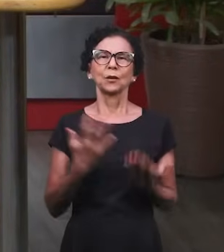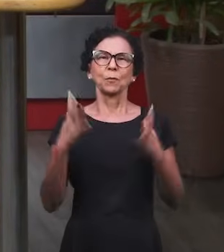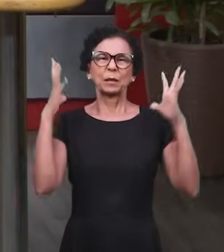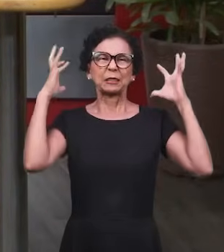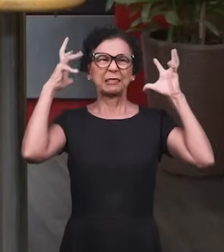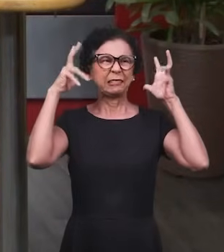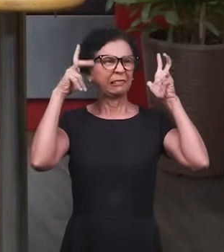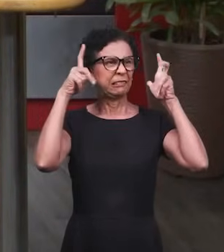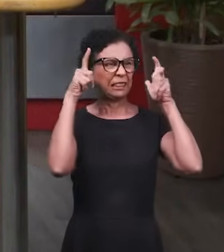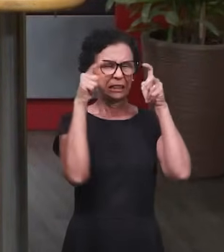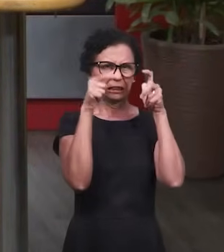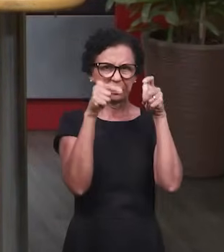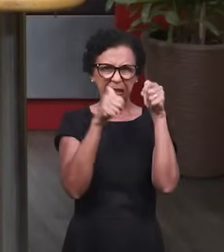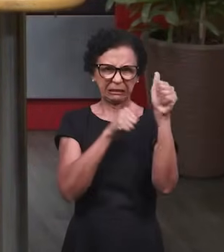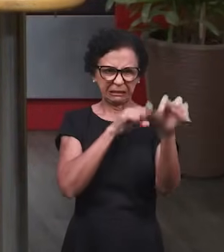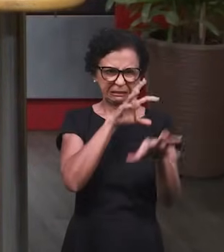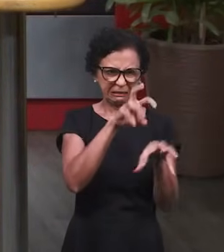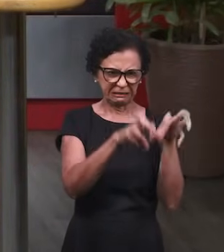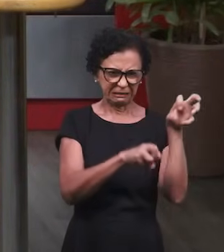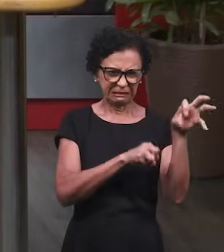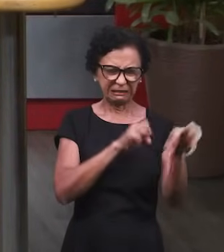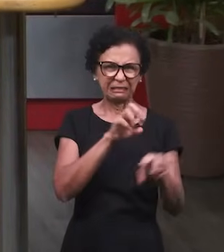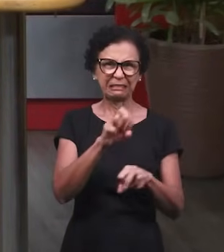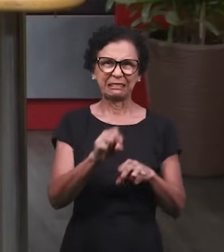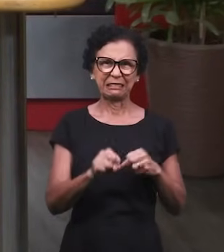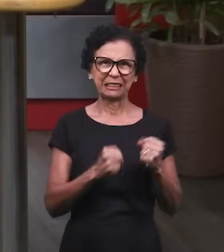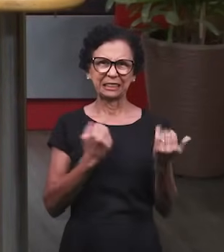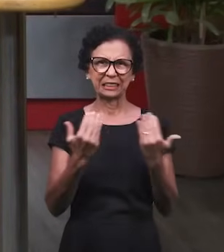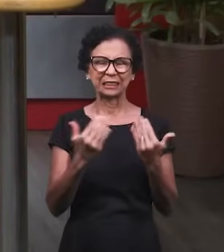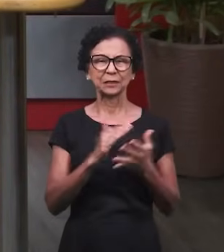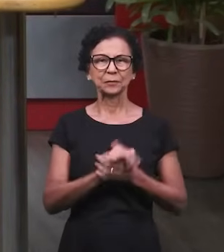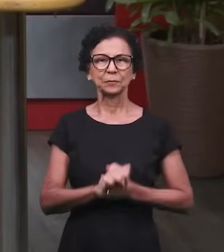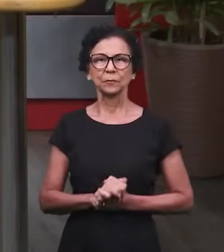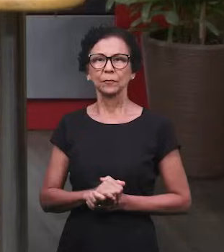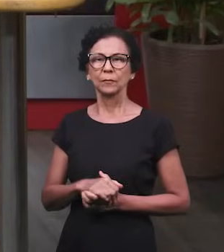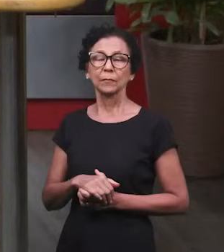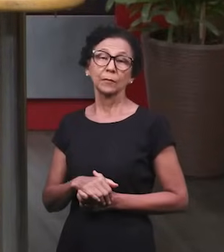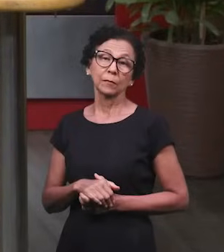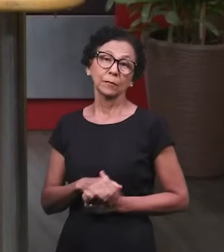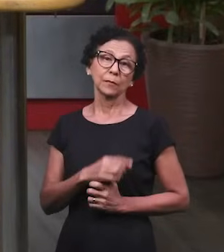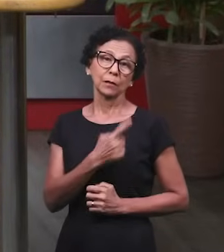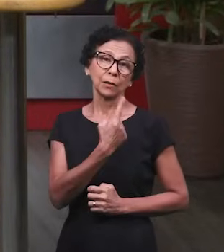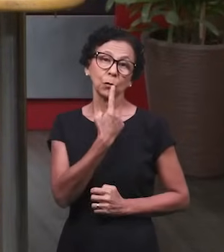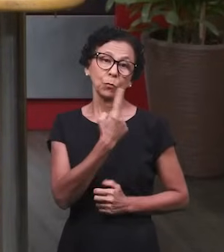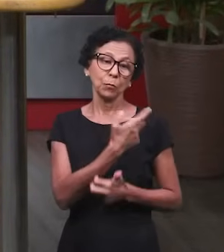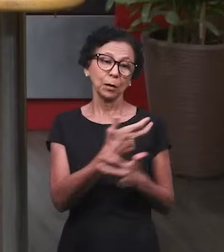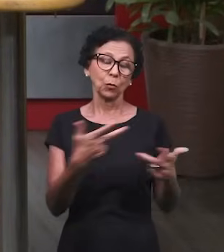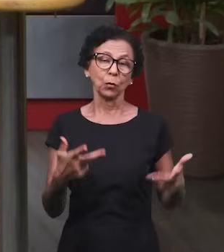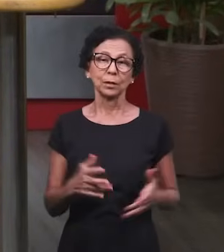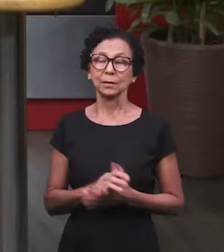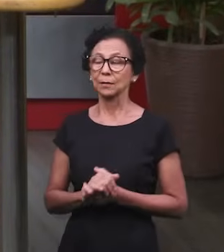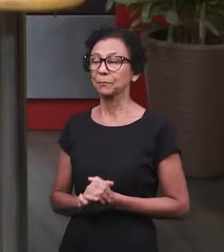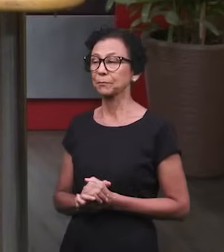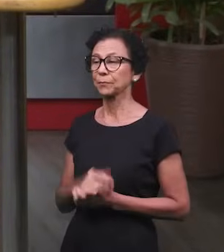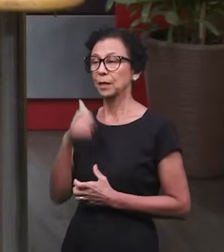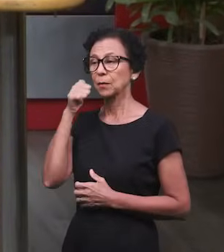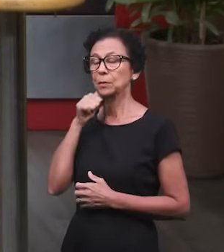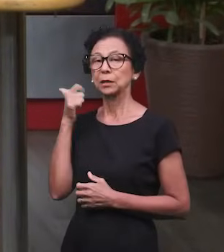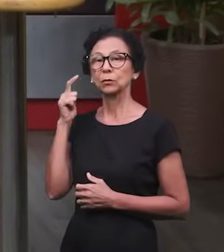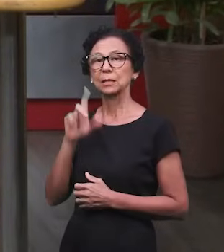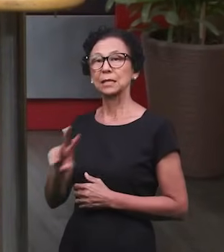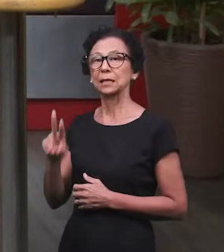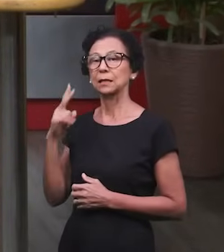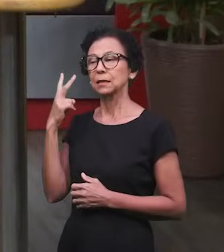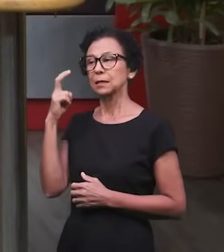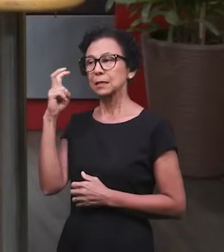um leão leão Olha uma presa vai em cima daquela presa o homem vai vai numa direção só a mulher consegue fazer cinco coisas ao mesmo tempo a mulher ela